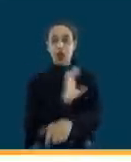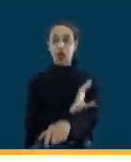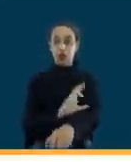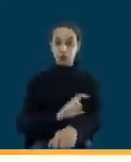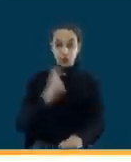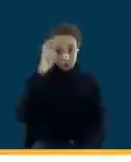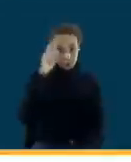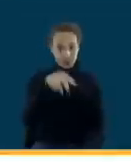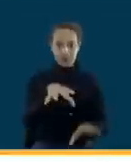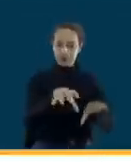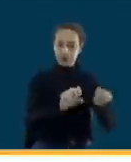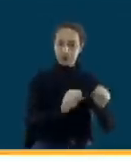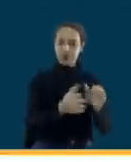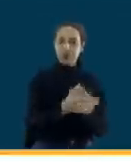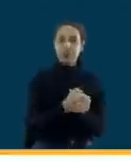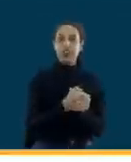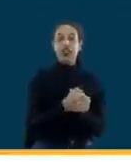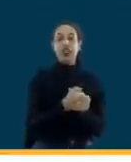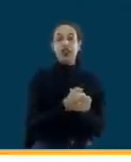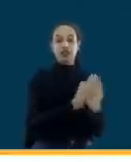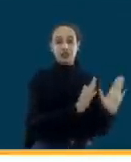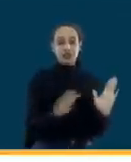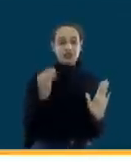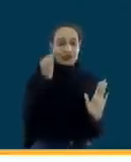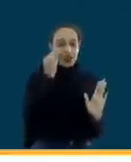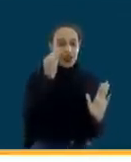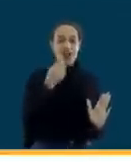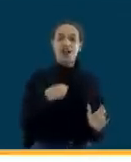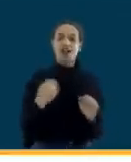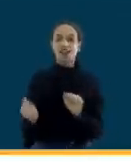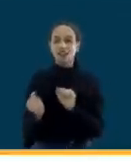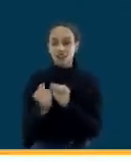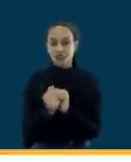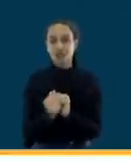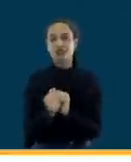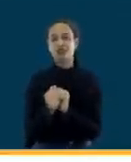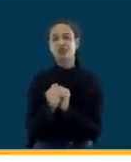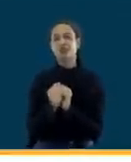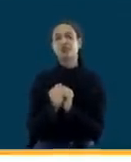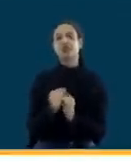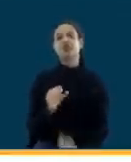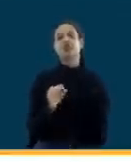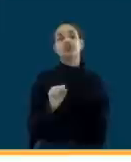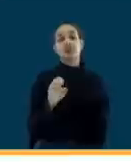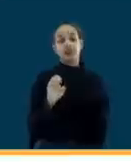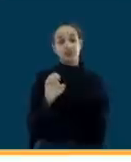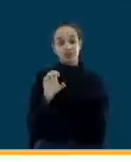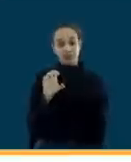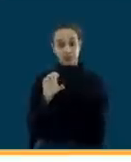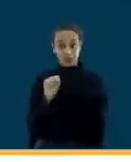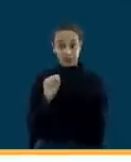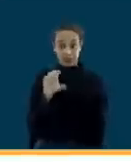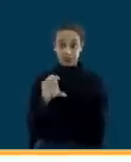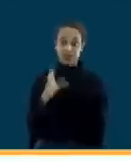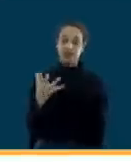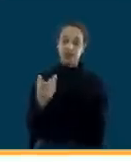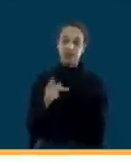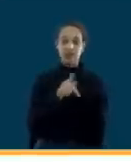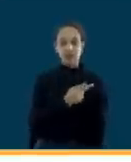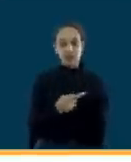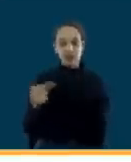sou tributário desse trabalho do Danilo, da gente do SESC, frequentar o SESC